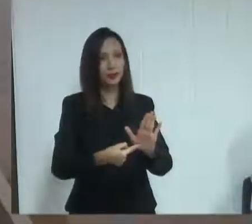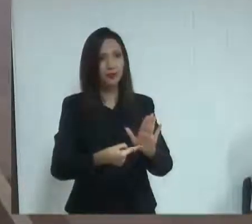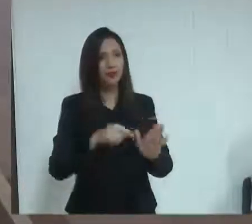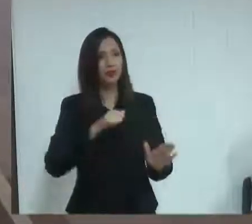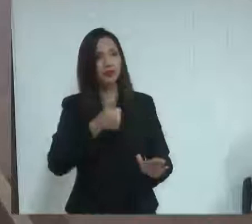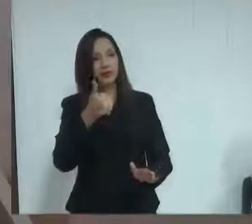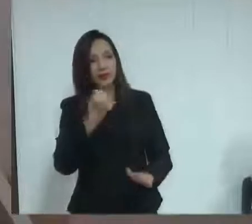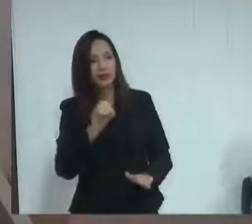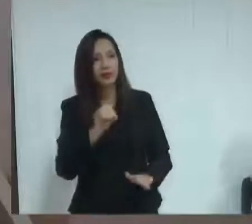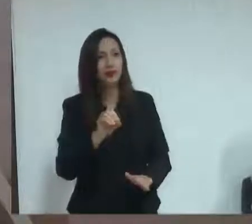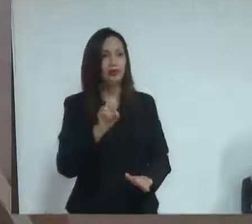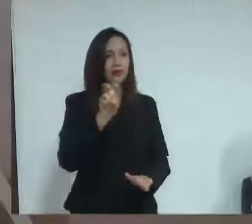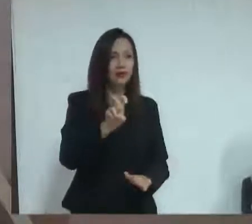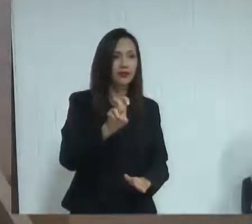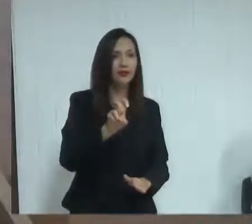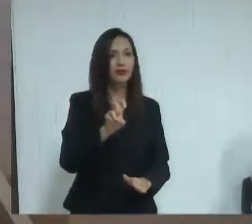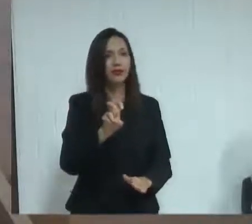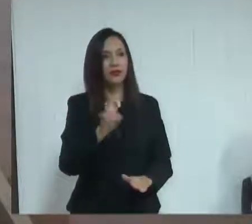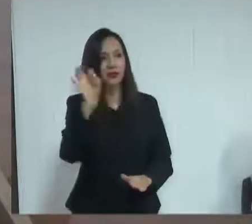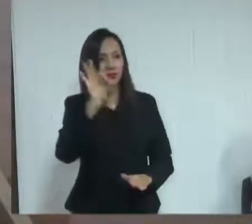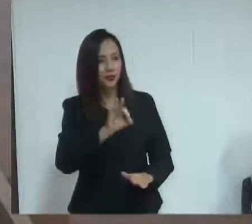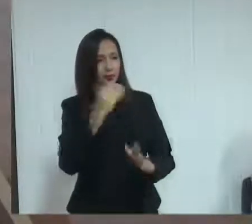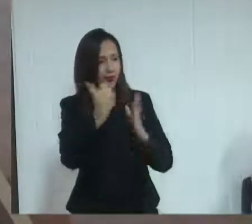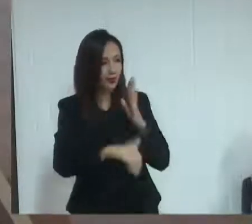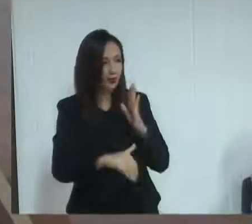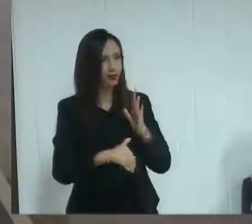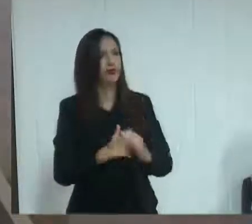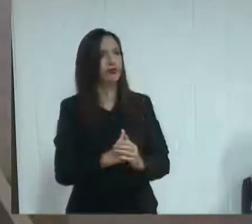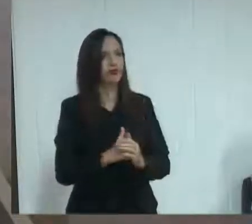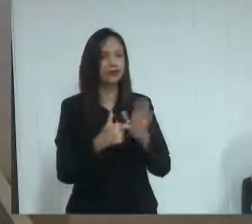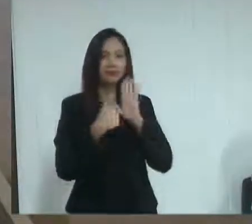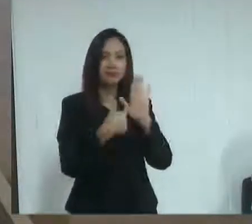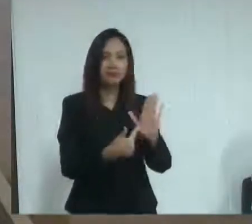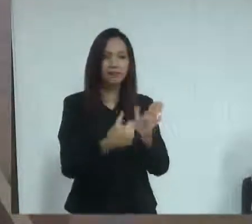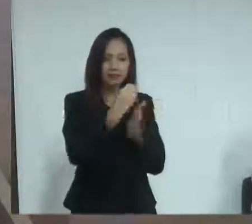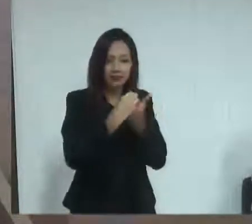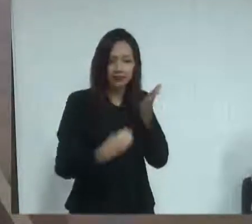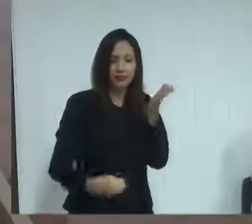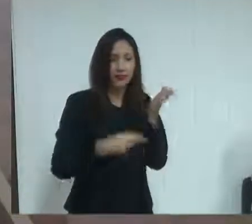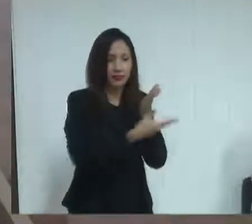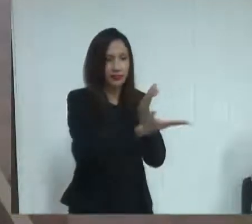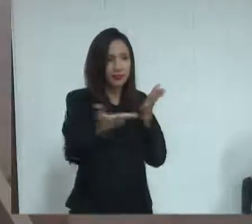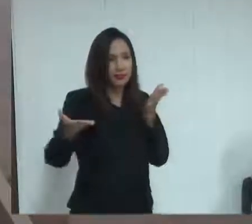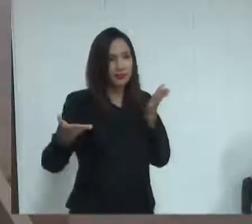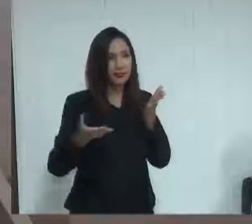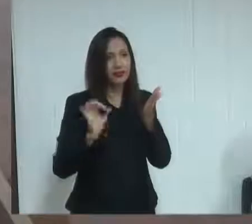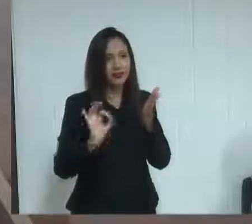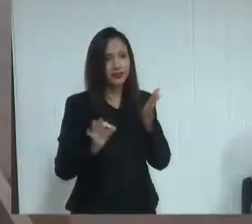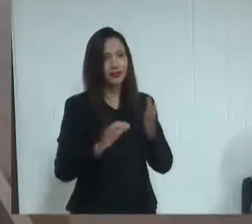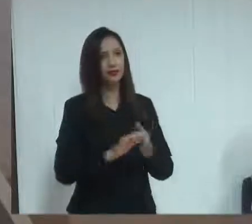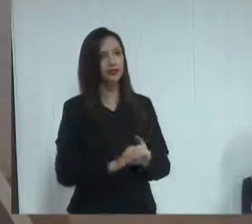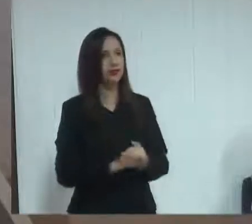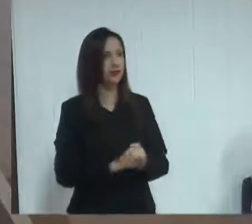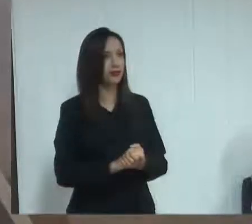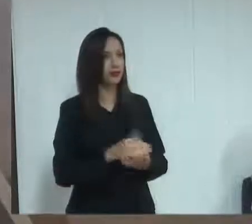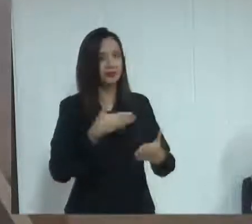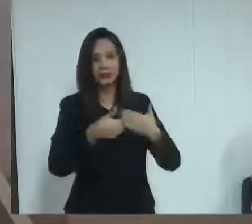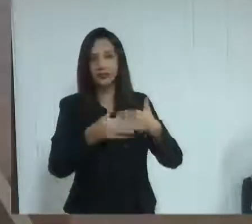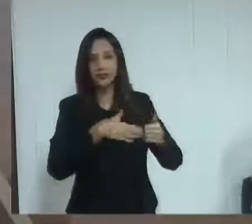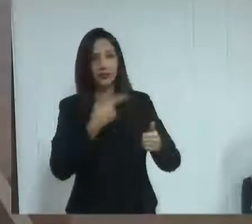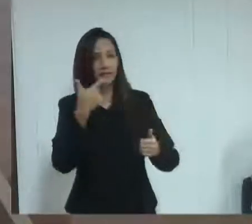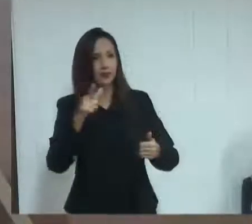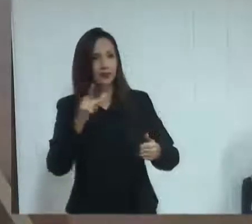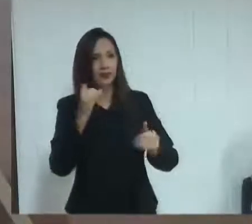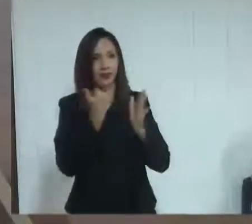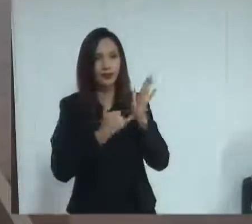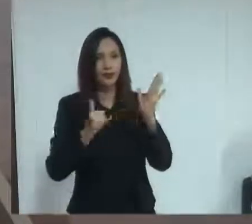5, 10, 7, sei lá quanto foi o porcento que ele vai dar de desconto, para mostrar o orçamento para a comunidade, sim, de fato. Então, independente de qualquer outro